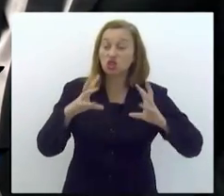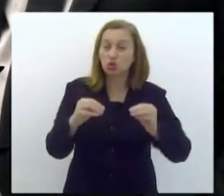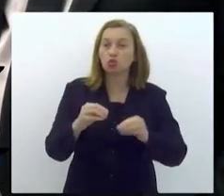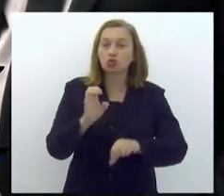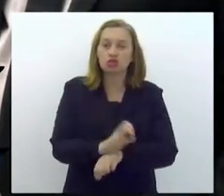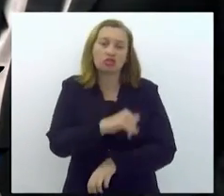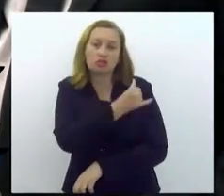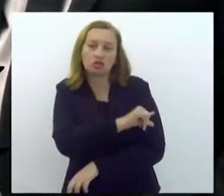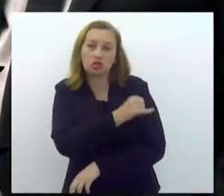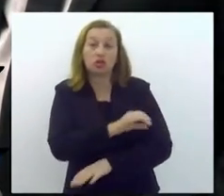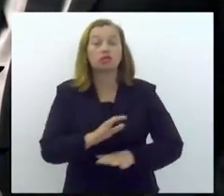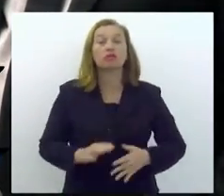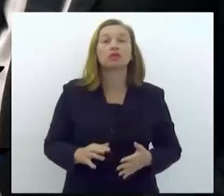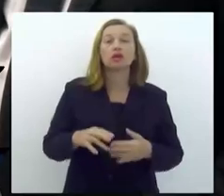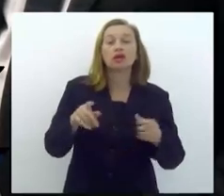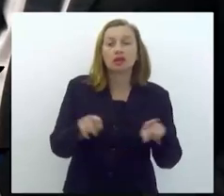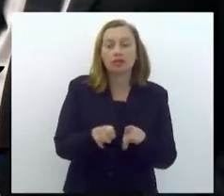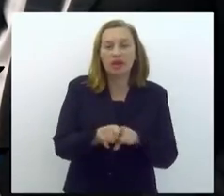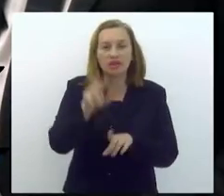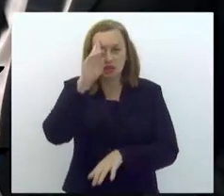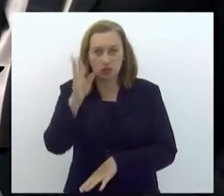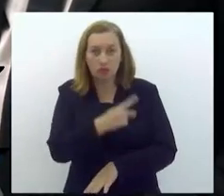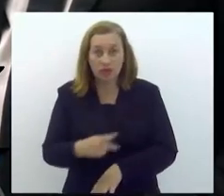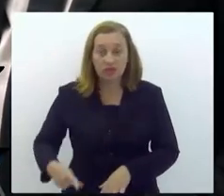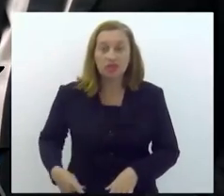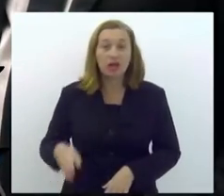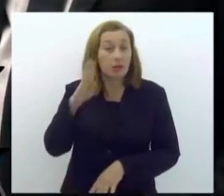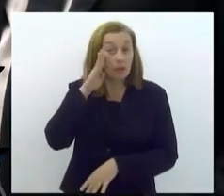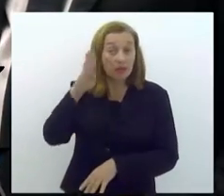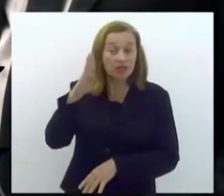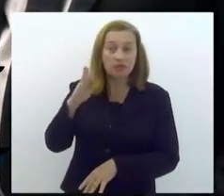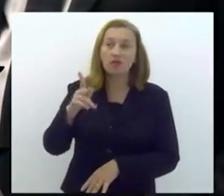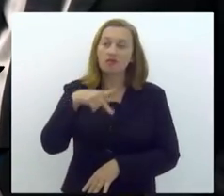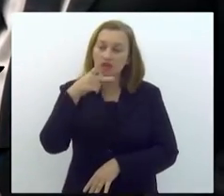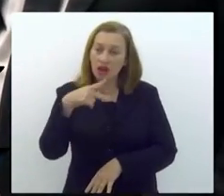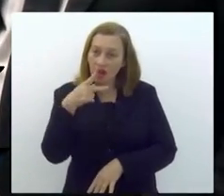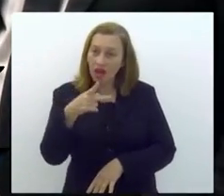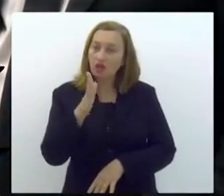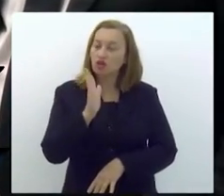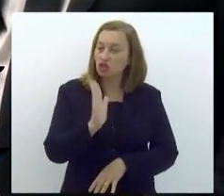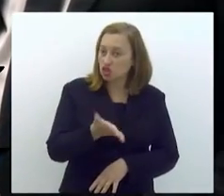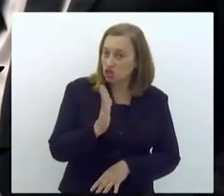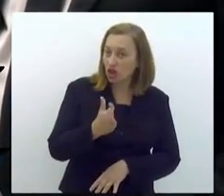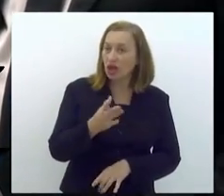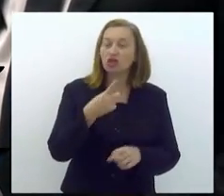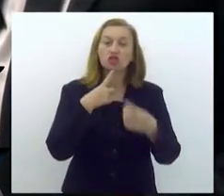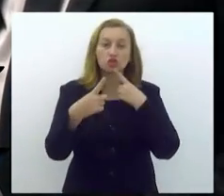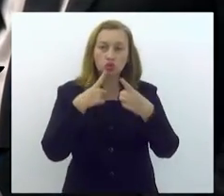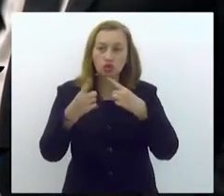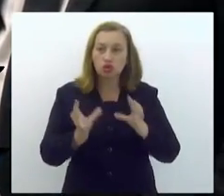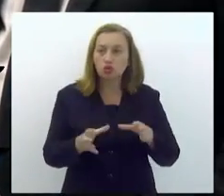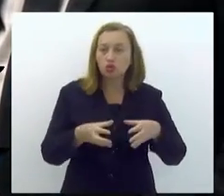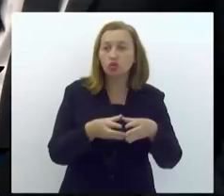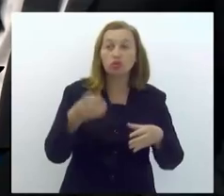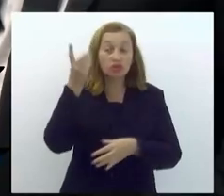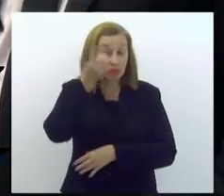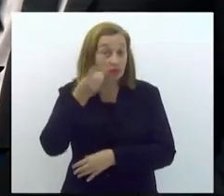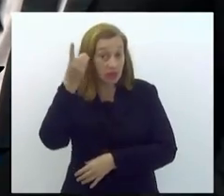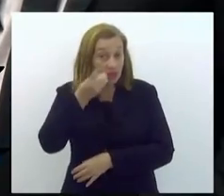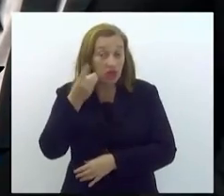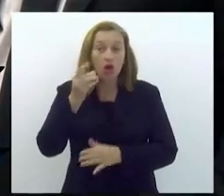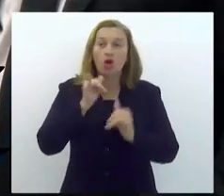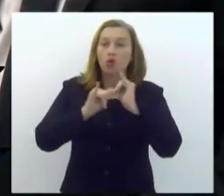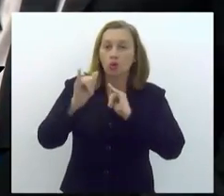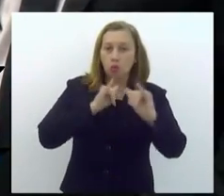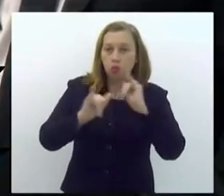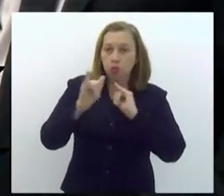Janeiro Além disso senhor presidente é fundamental trazer a baila o que já foi objeto discussão no grupo de Deputados uma